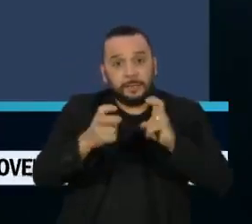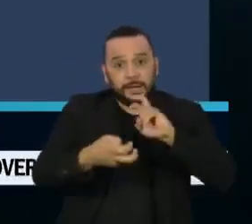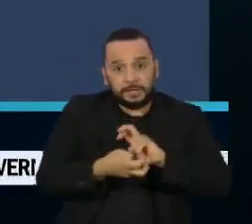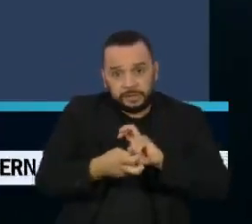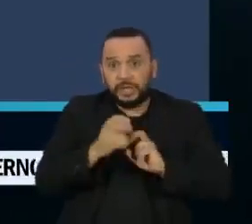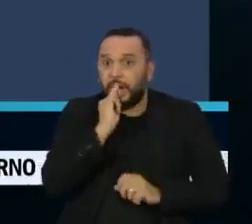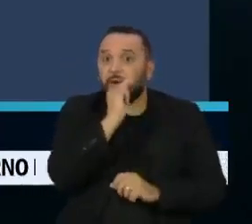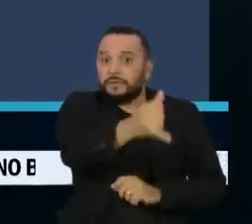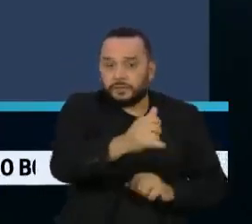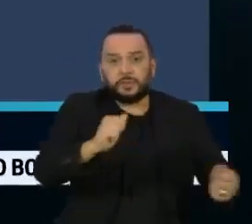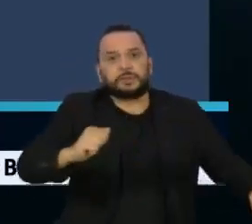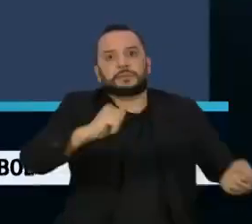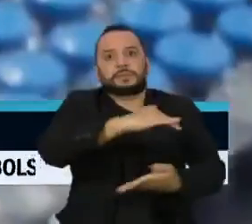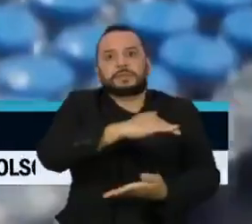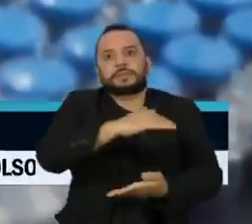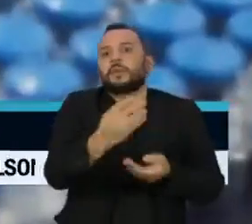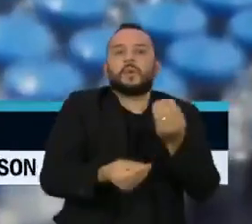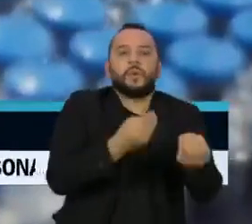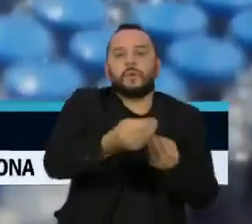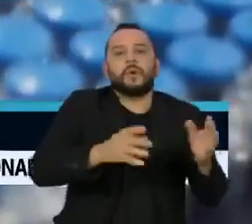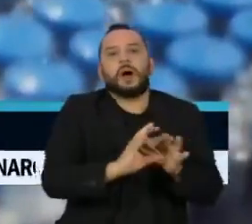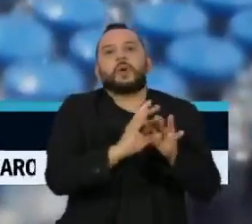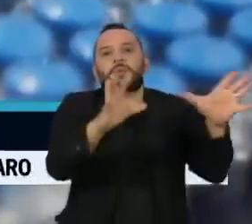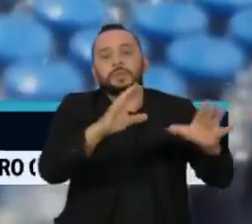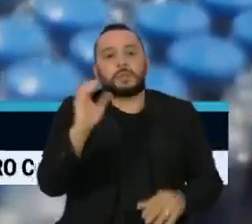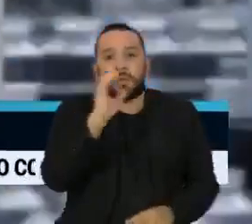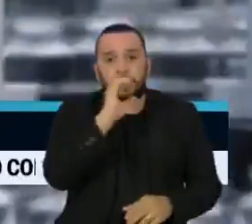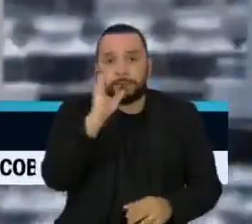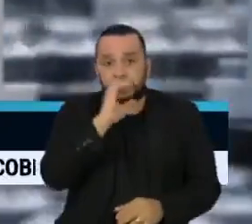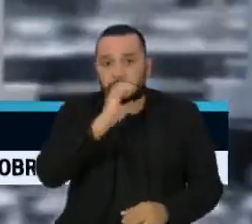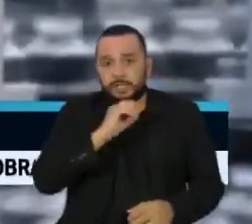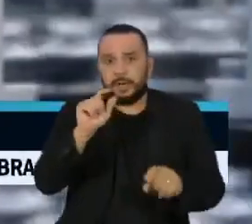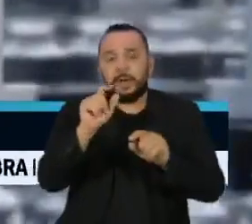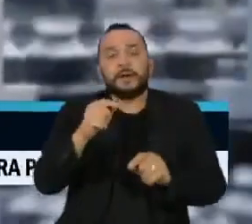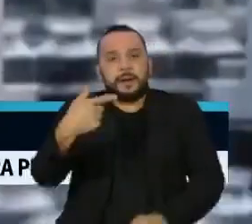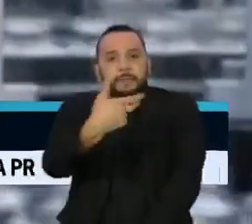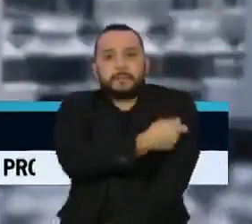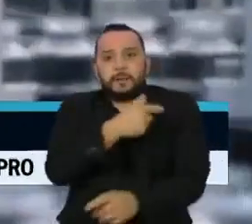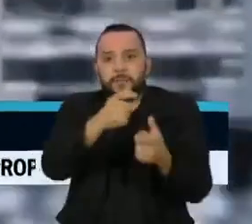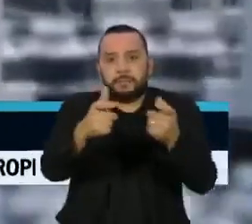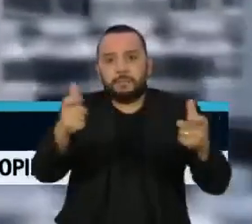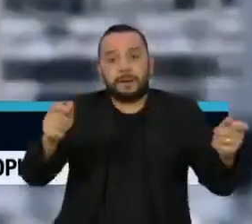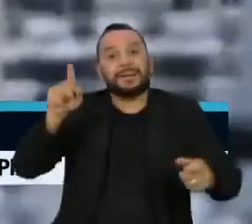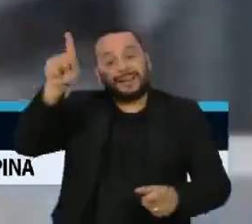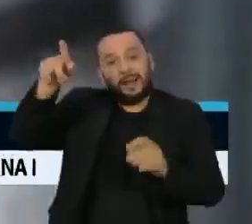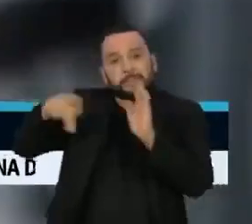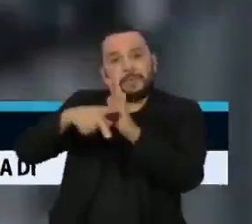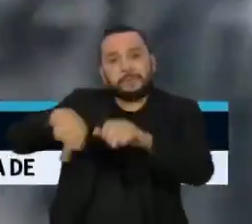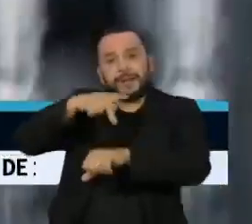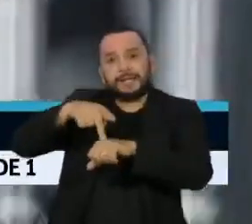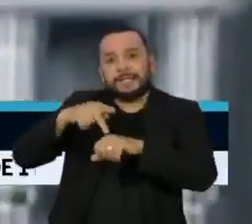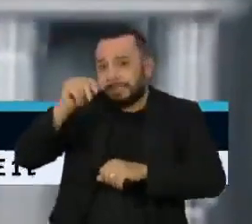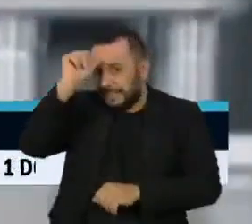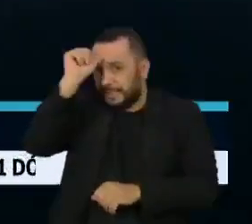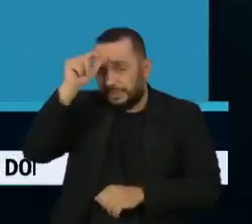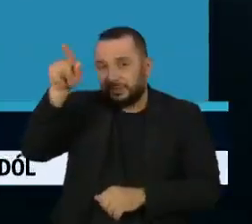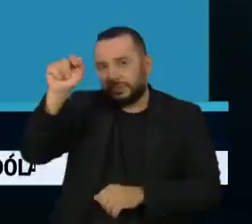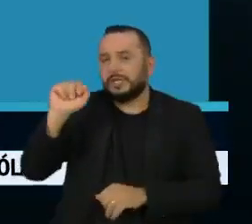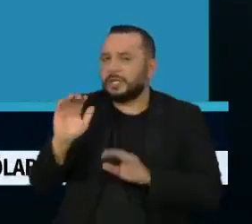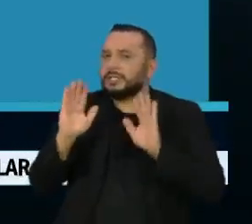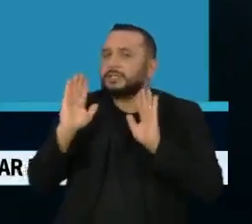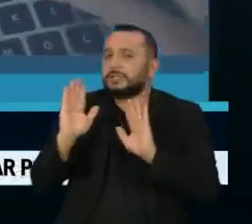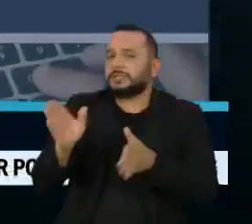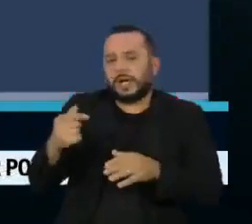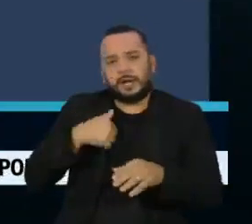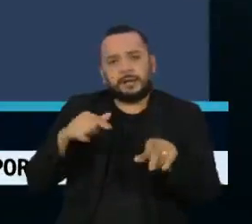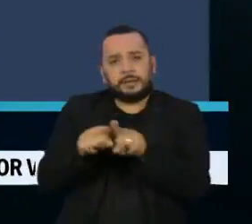o processo de autorização para uso emergencial da vacina na Índia, que tinha sido considerado opaco. No